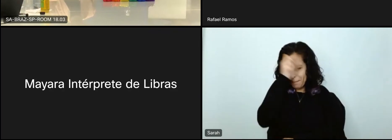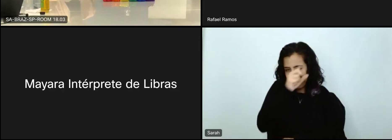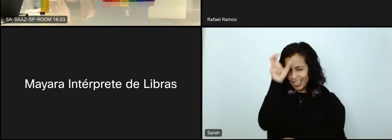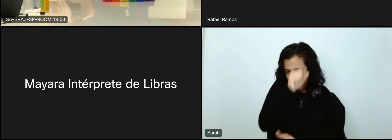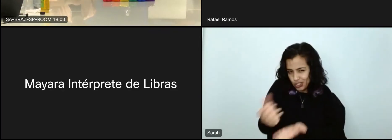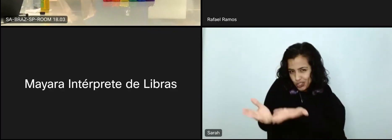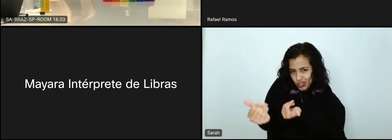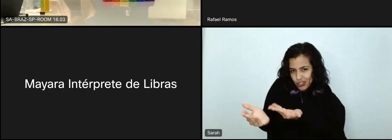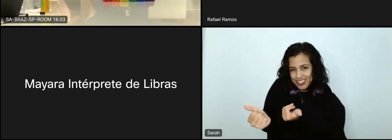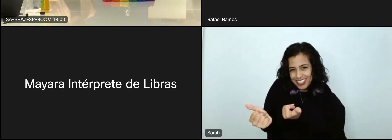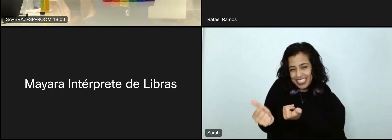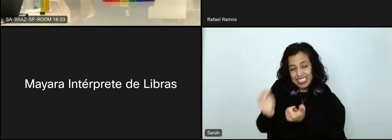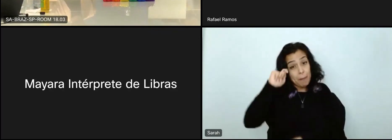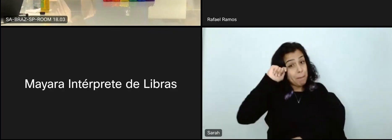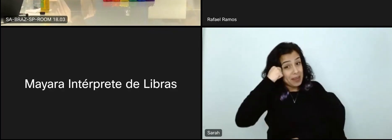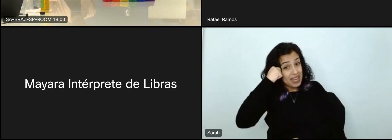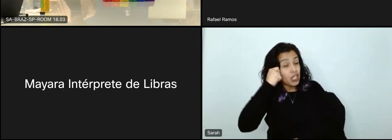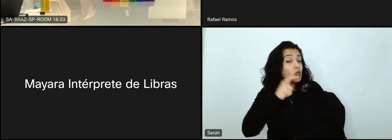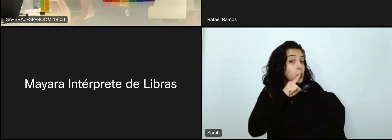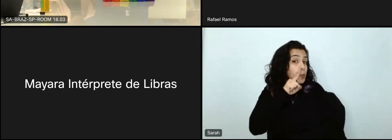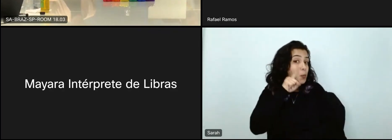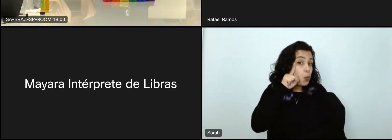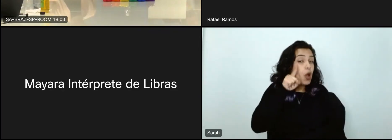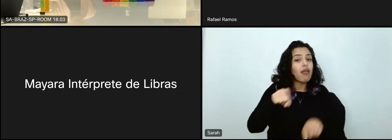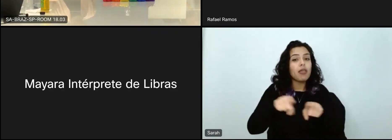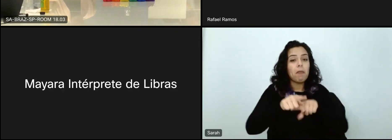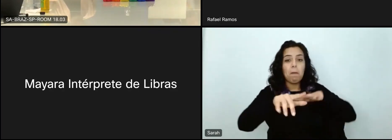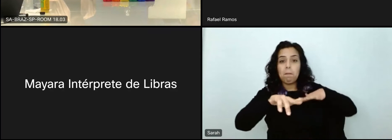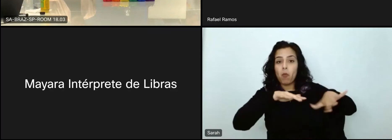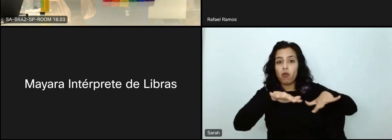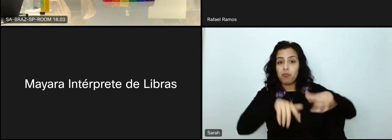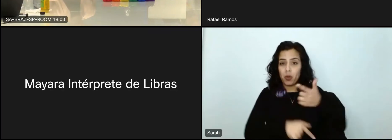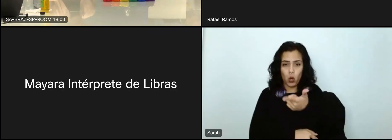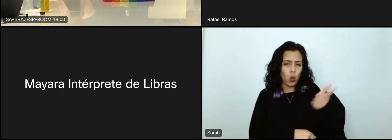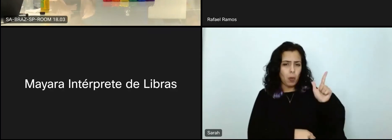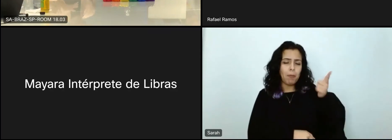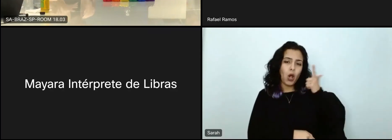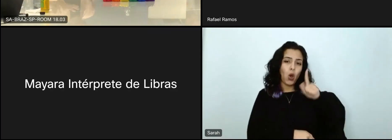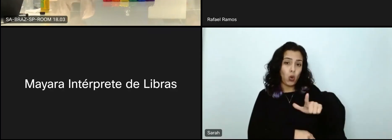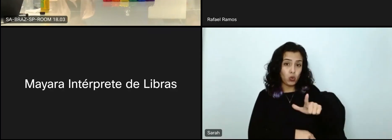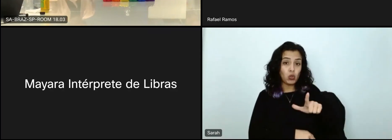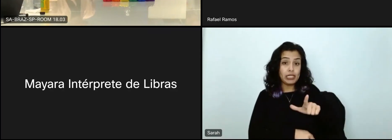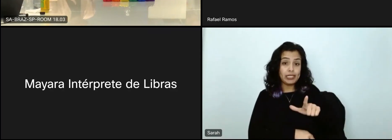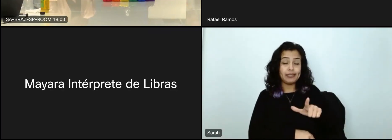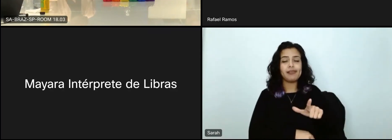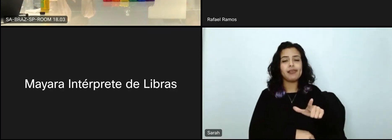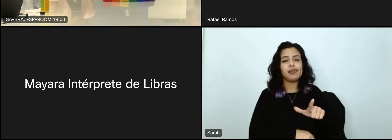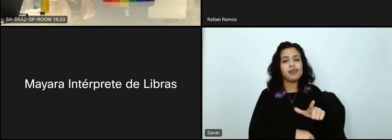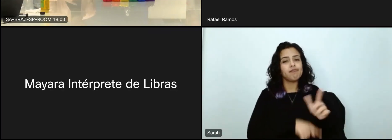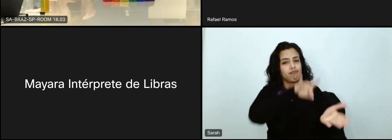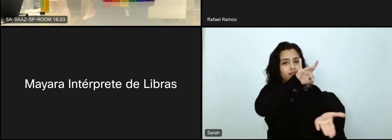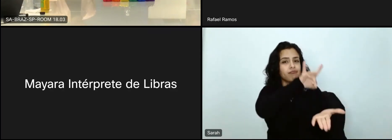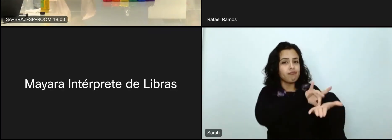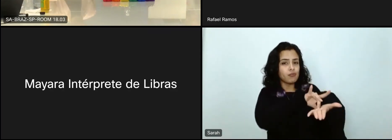de gênero e alguns outros movimentos afirmativos, porque tem uma responsabilidade nossa muito grande de ter um ambiente de